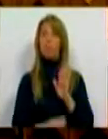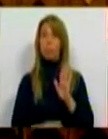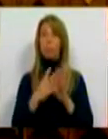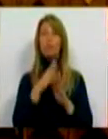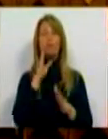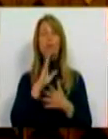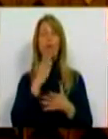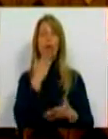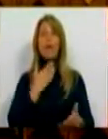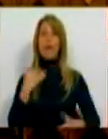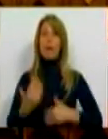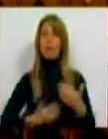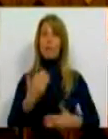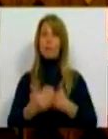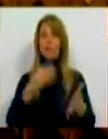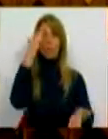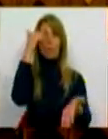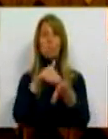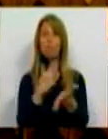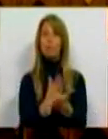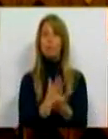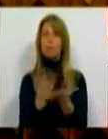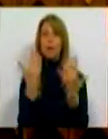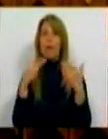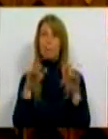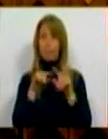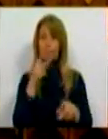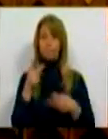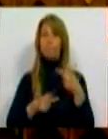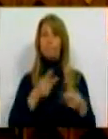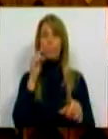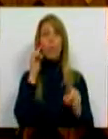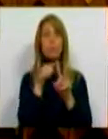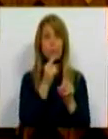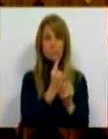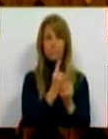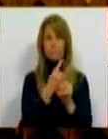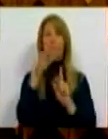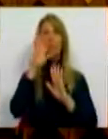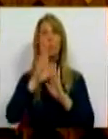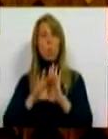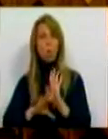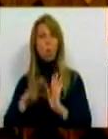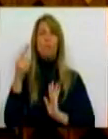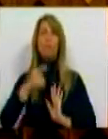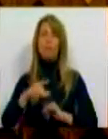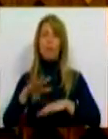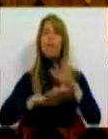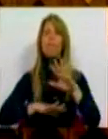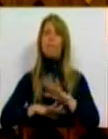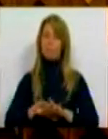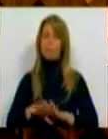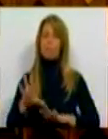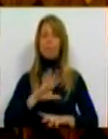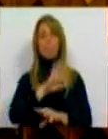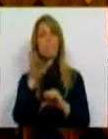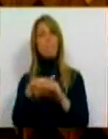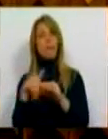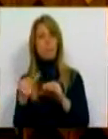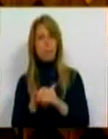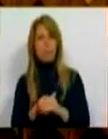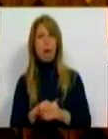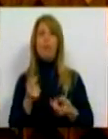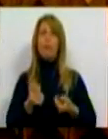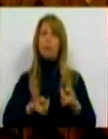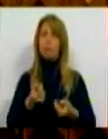escolares. Todavia, a apreciação destas mesmas metas e do currículo devem ser feitas de forma participada,